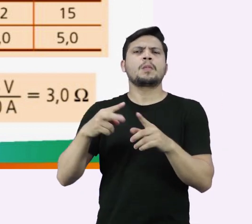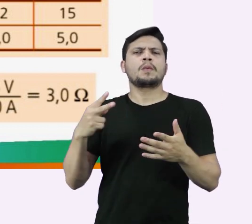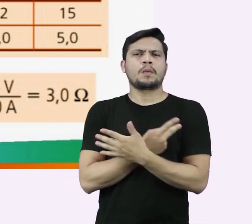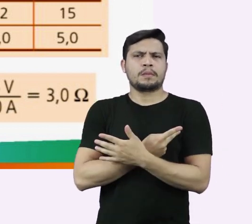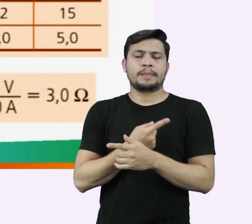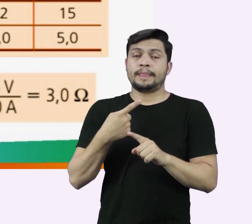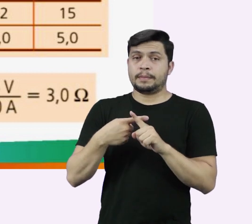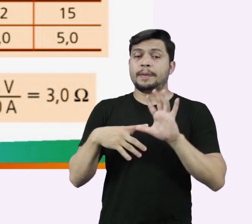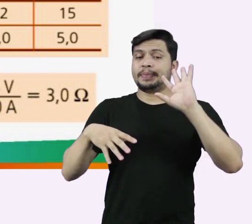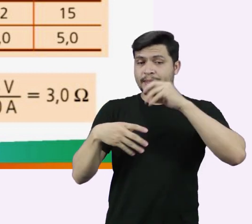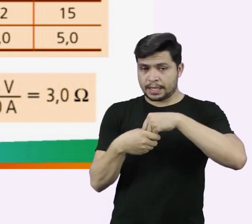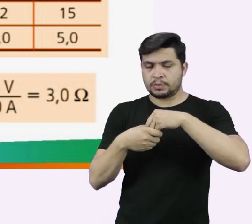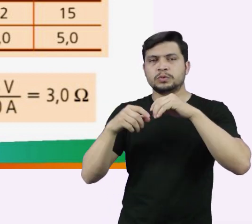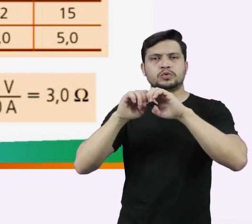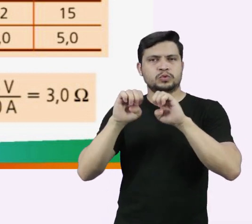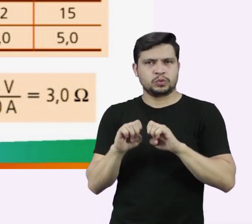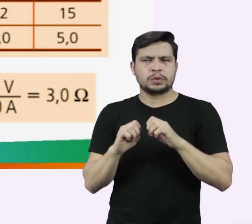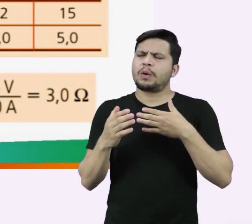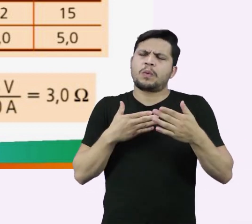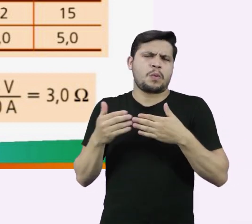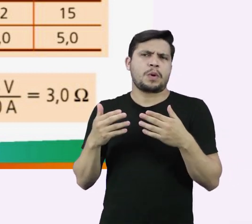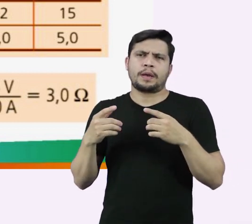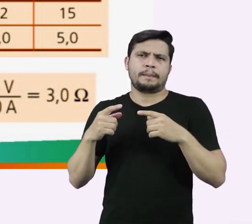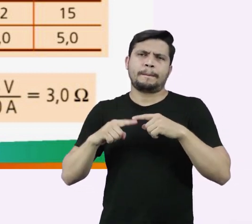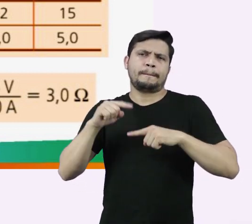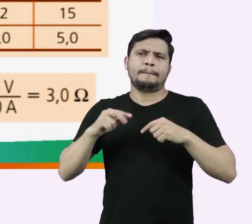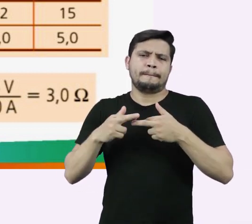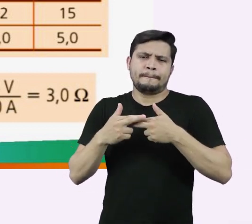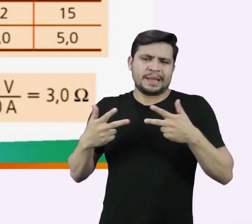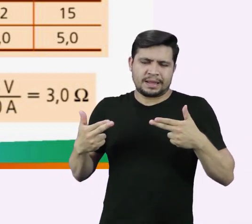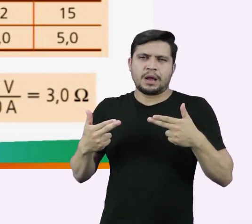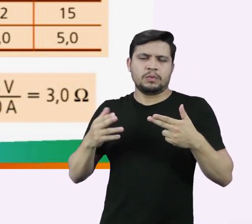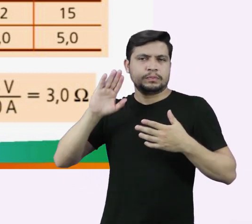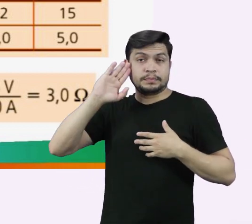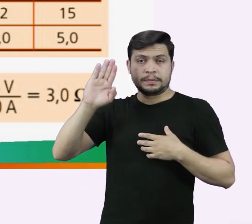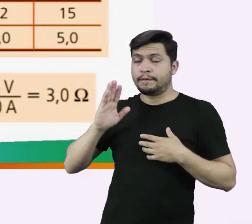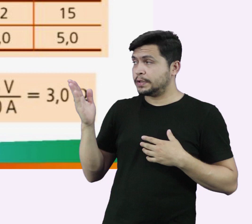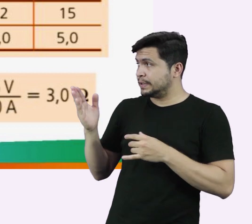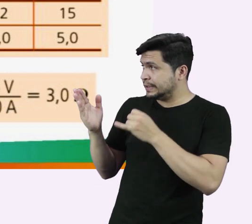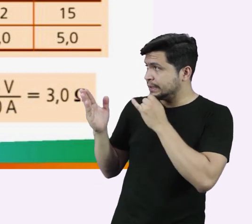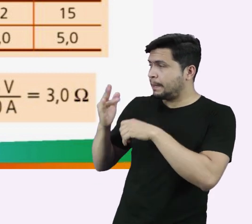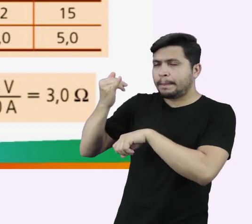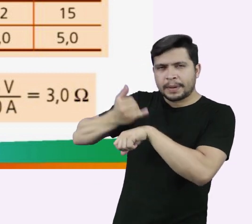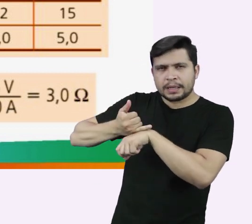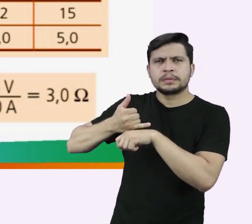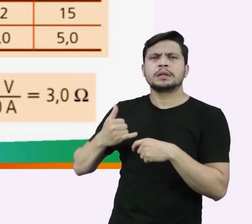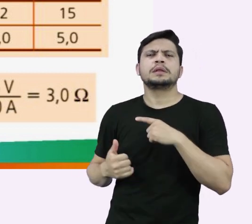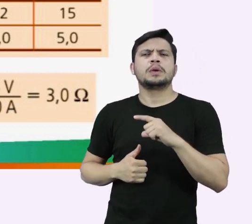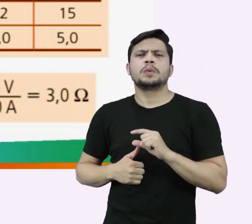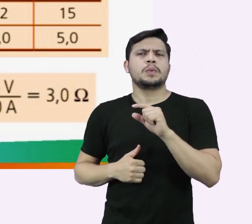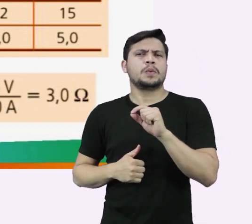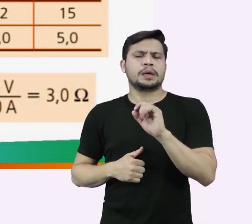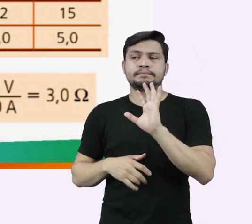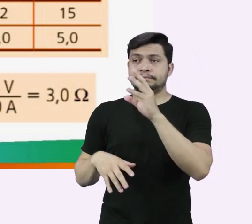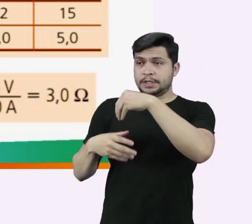dos dispositivos, como um todo, qualquer material, mais especificamente aqui no caso os metais, eu vou ter a presença, no caso, de elétrons